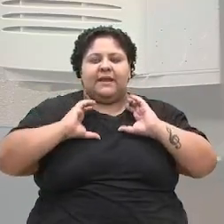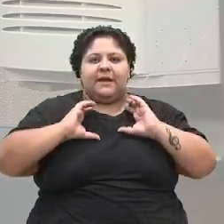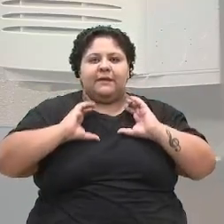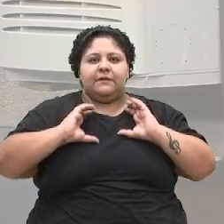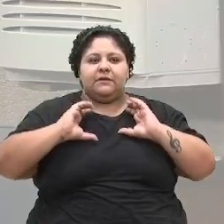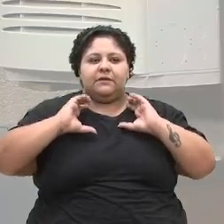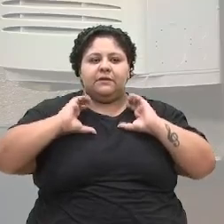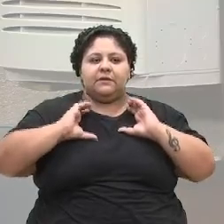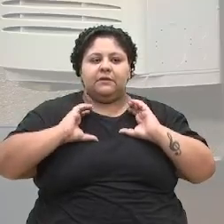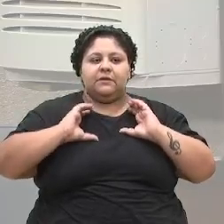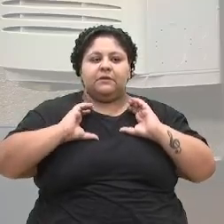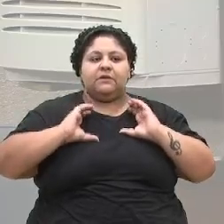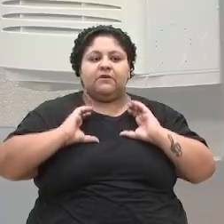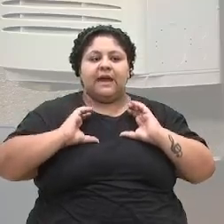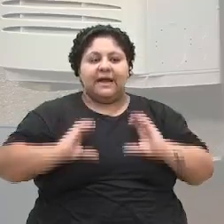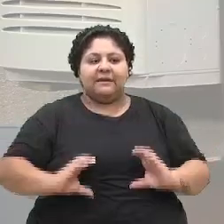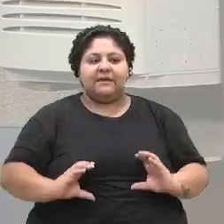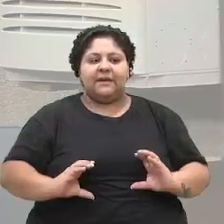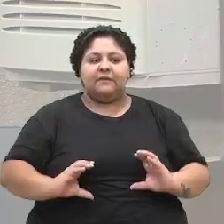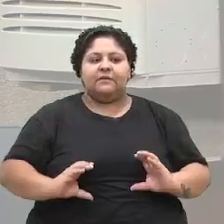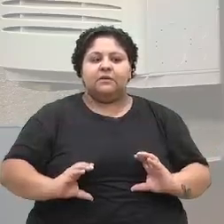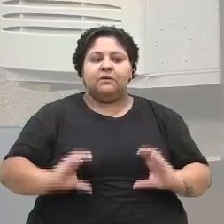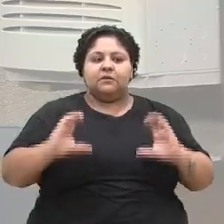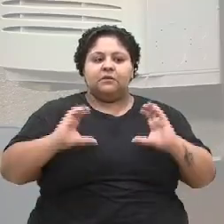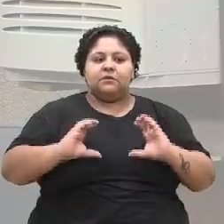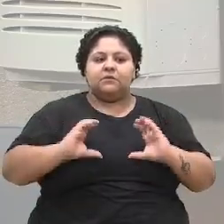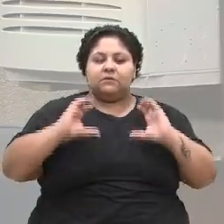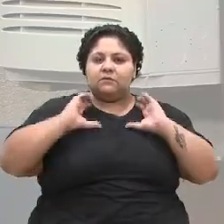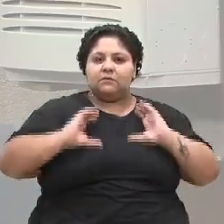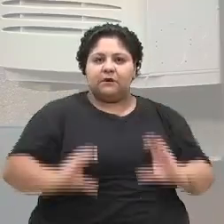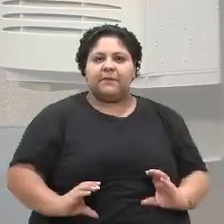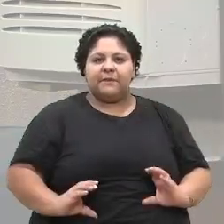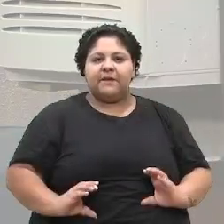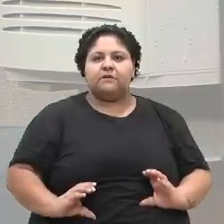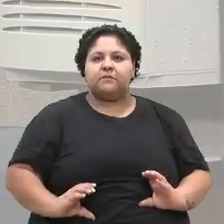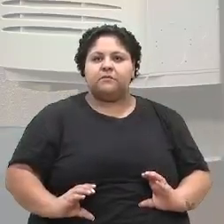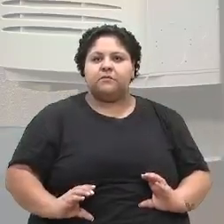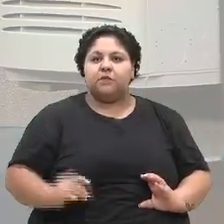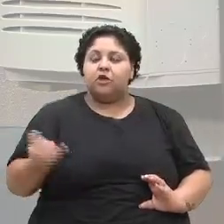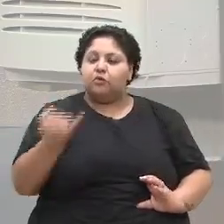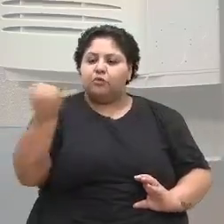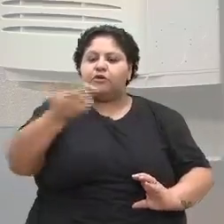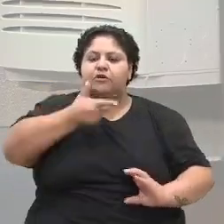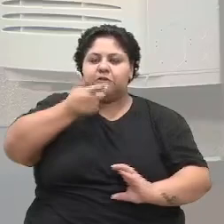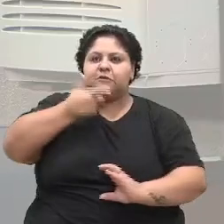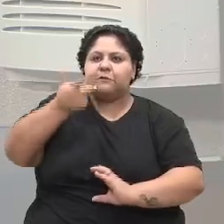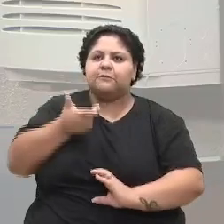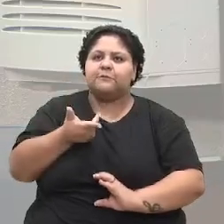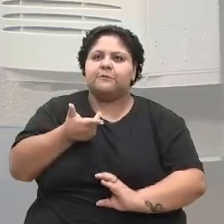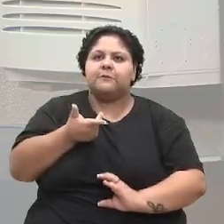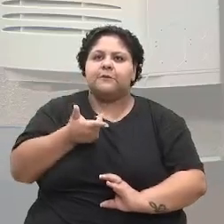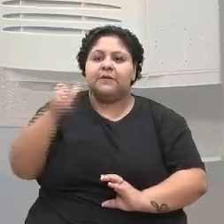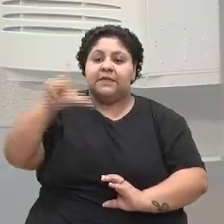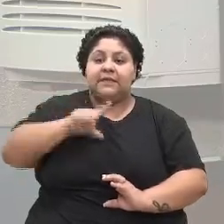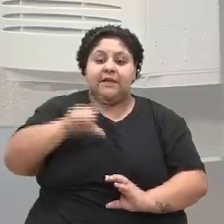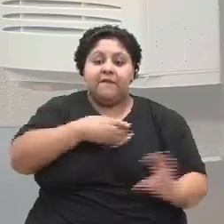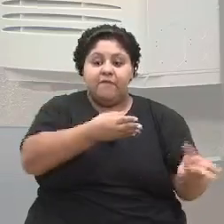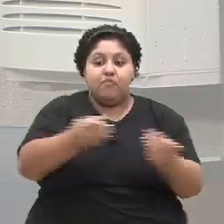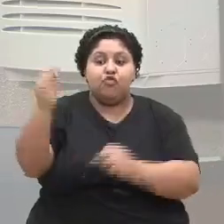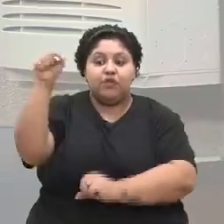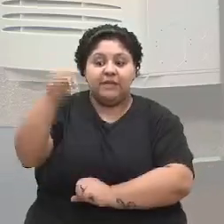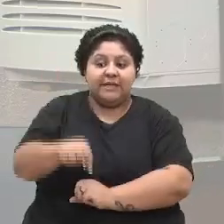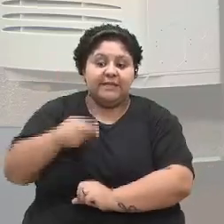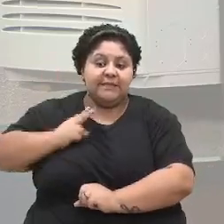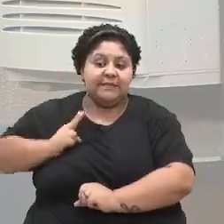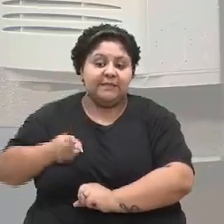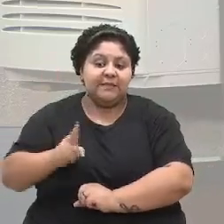né? É uma pessoa muito gentil, uma pessoa querida, uma pessoa que trata bem a todos. Esteve várias vezes aqui nesta casa, em toda a cidade,